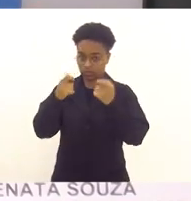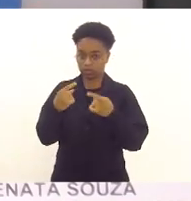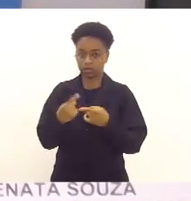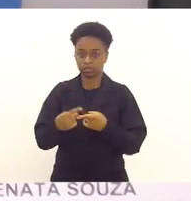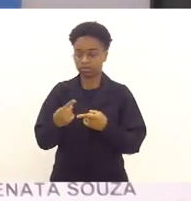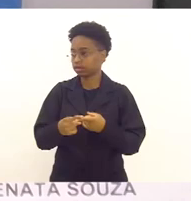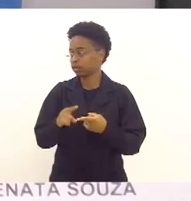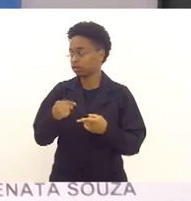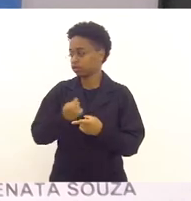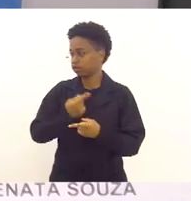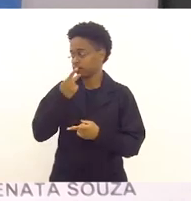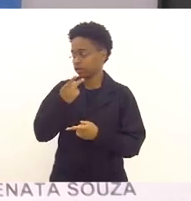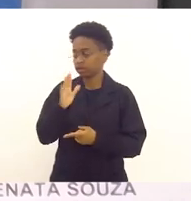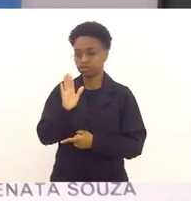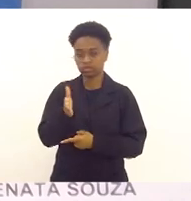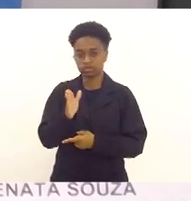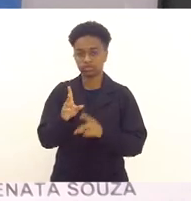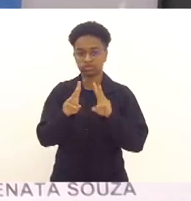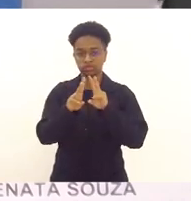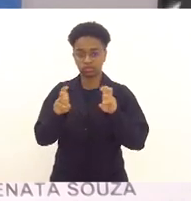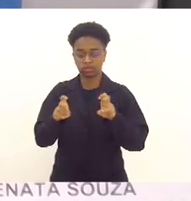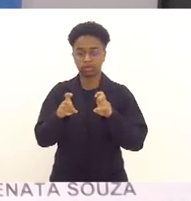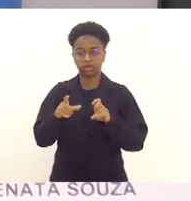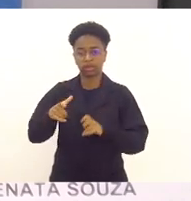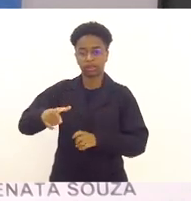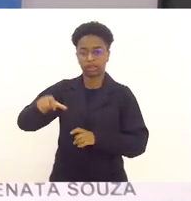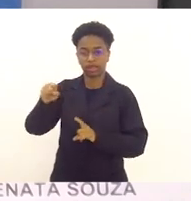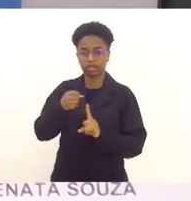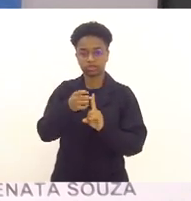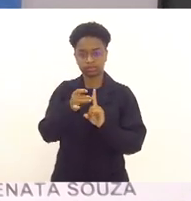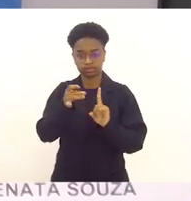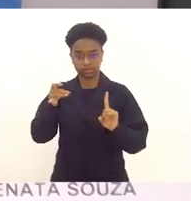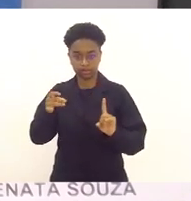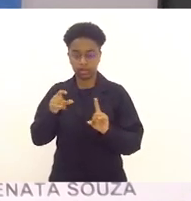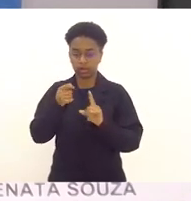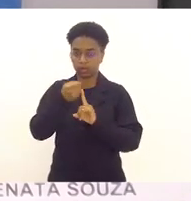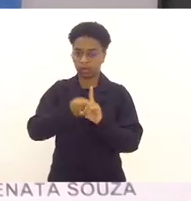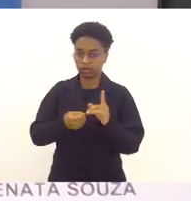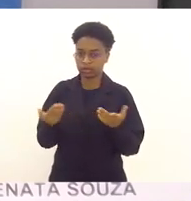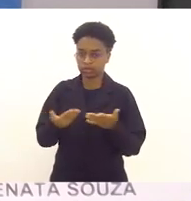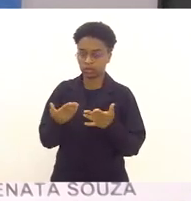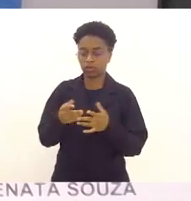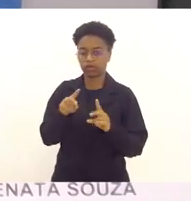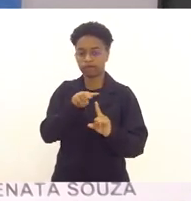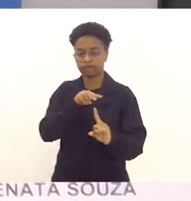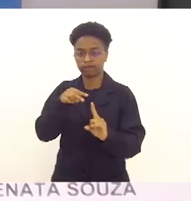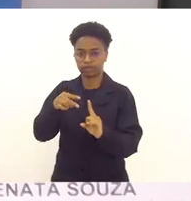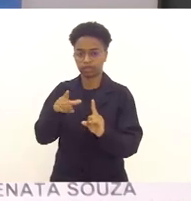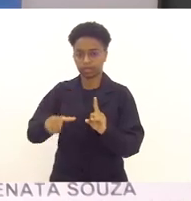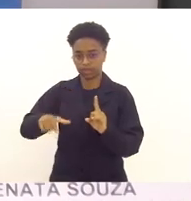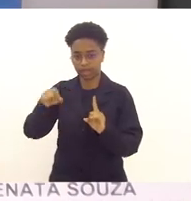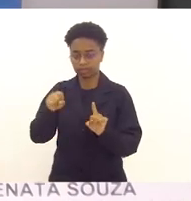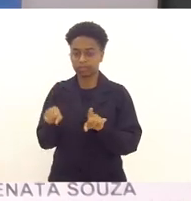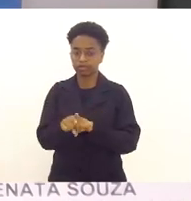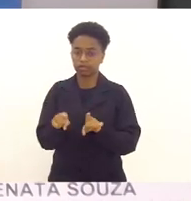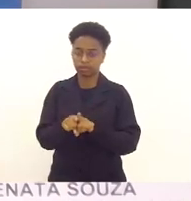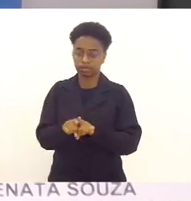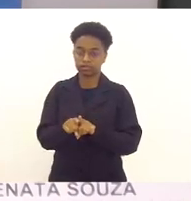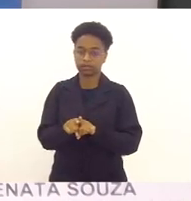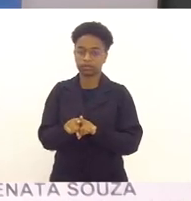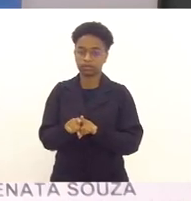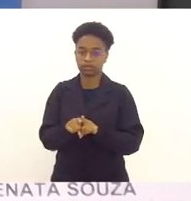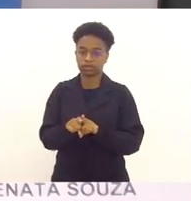falou tanto aqui da leis bufobia nesse mês da visibilidade lésbica mas também a gente também